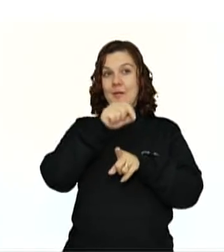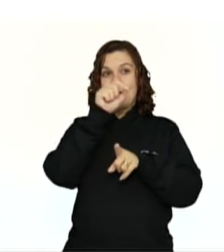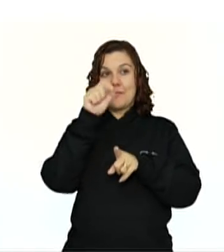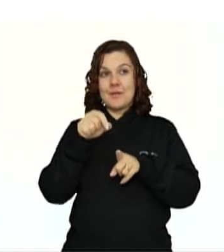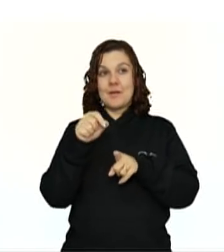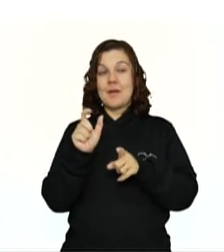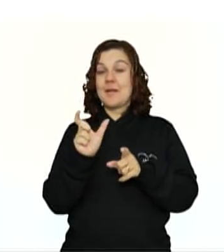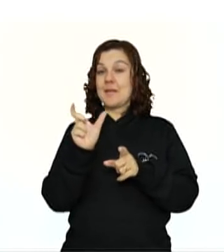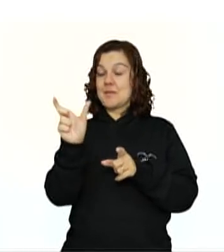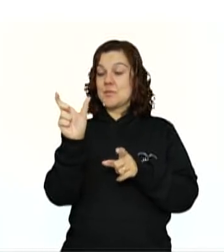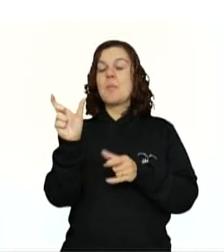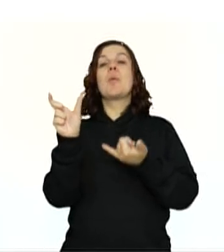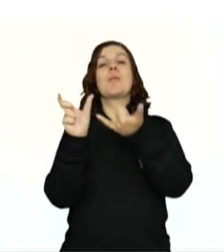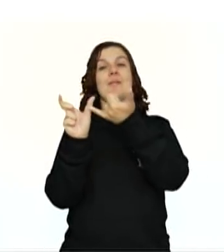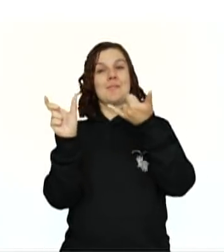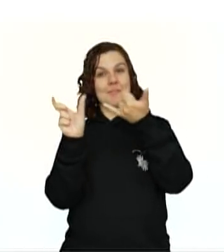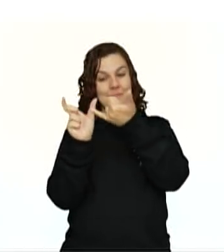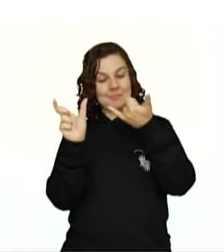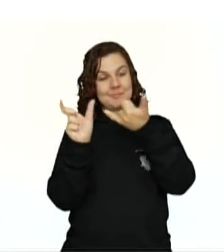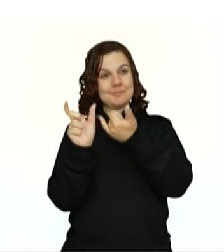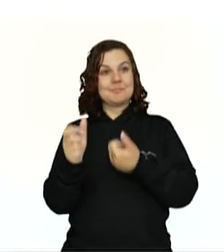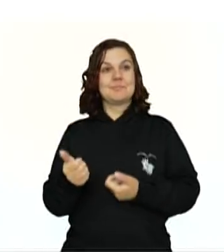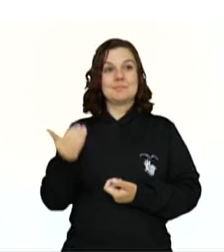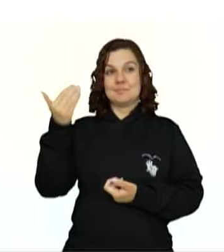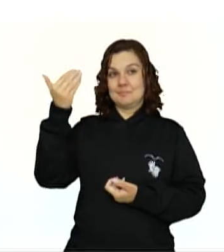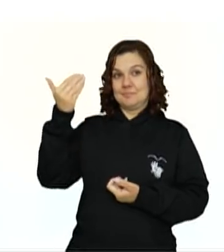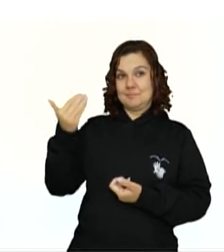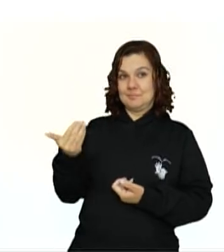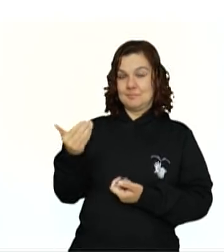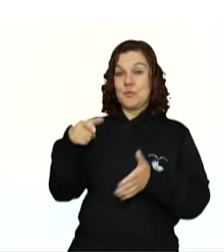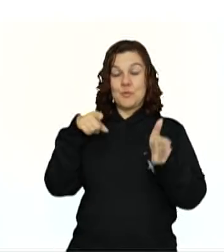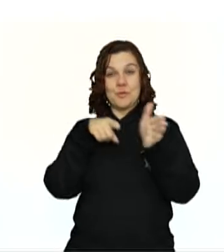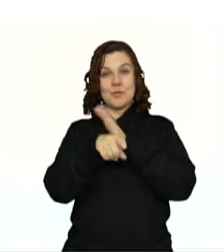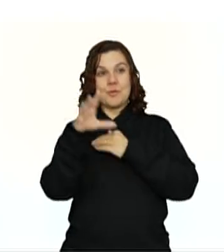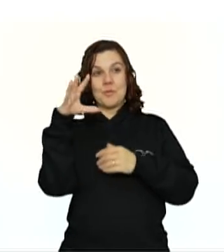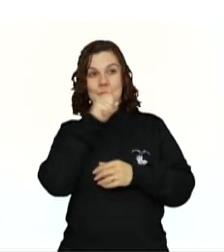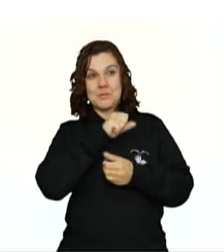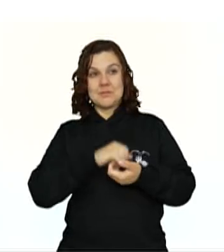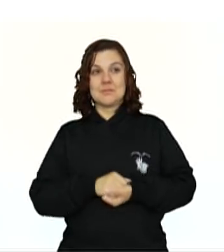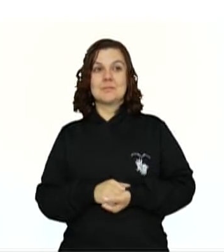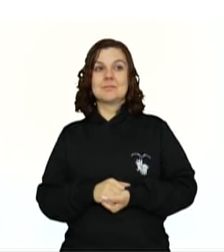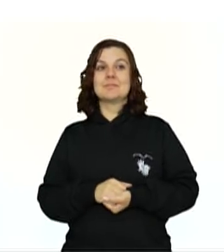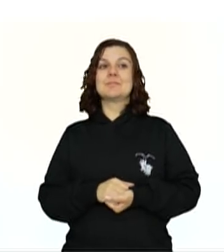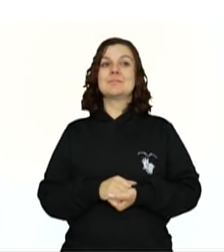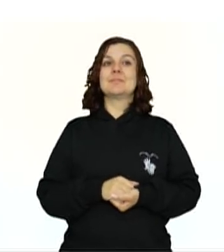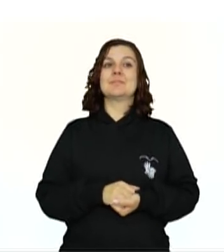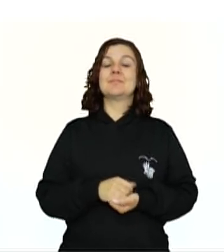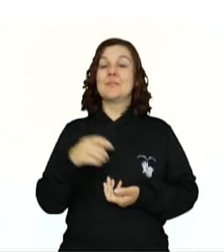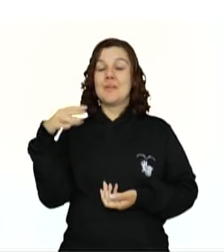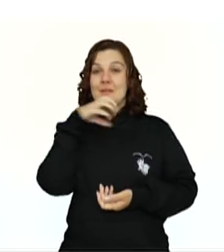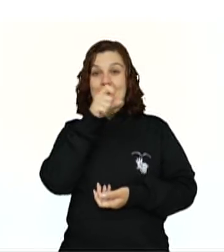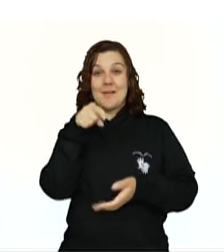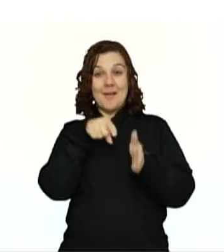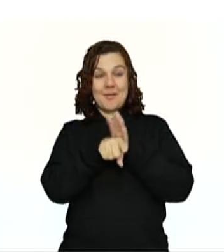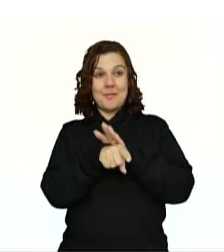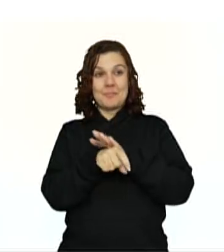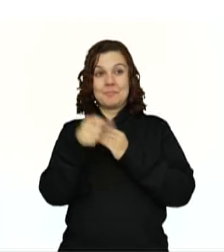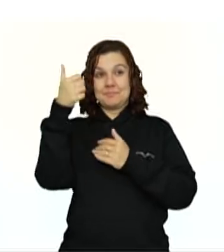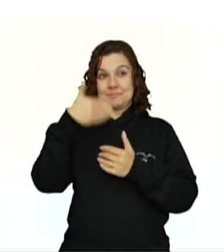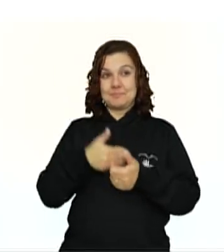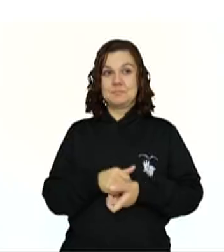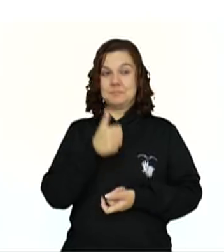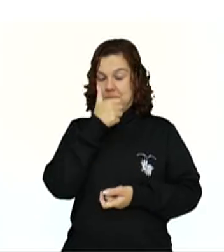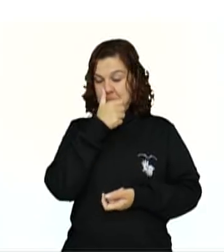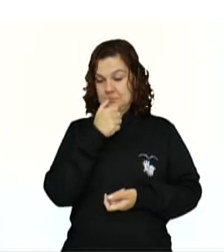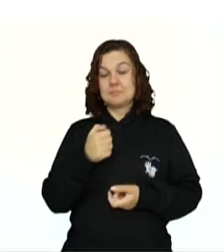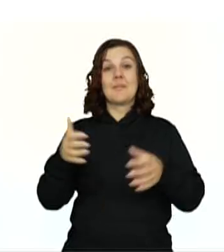as palavras são parônimas. Aqui nós temos aqui um quiz time para a gente poder relembrar.